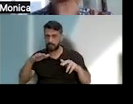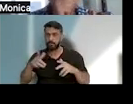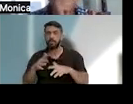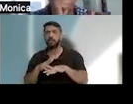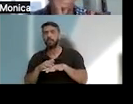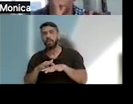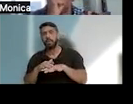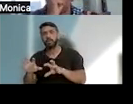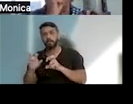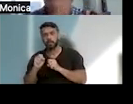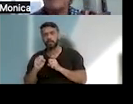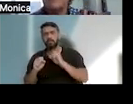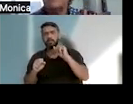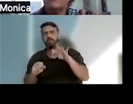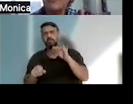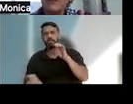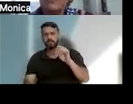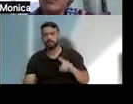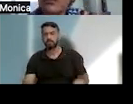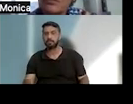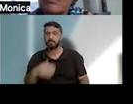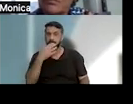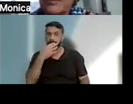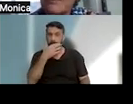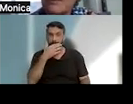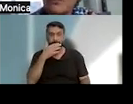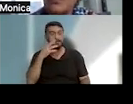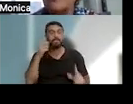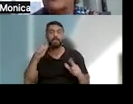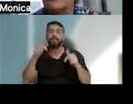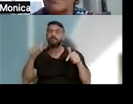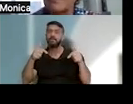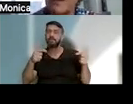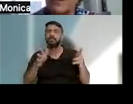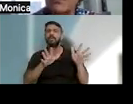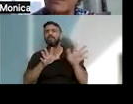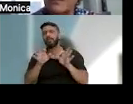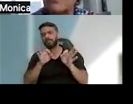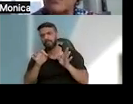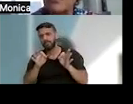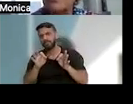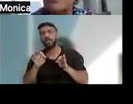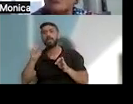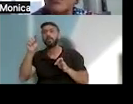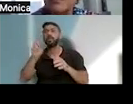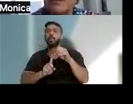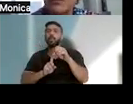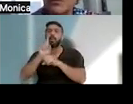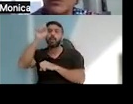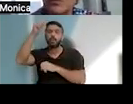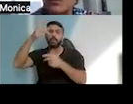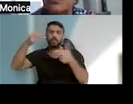infecciosas. E nos avanços, podem ter um projeto espacial, por exemplo, podem